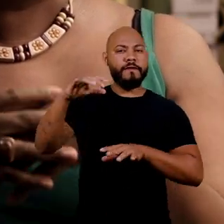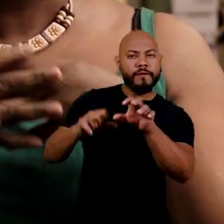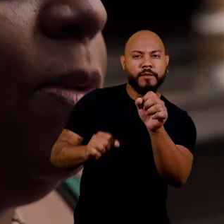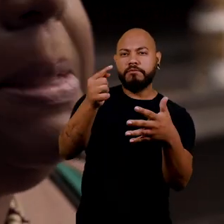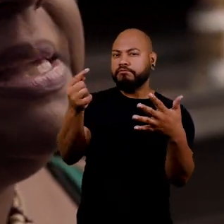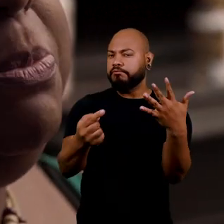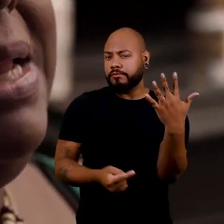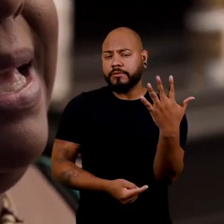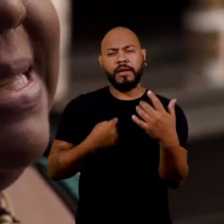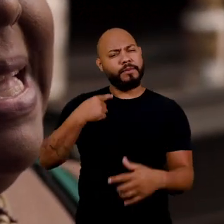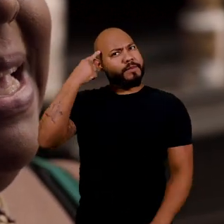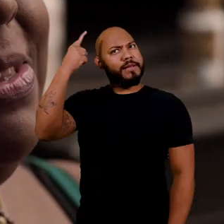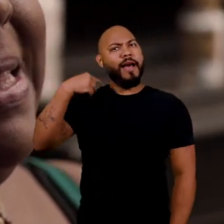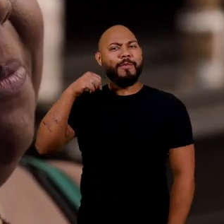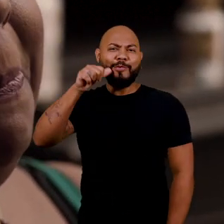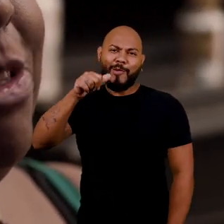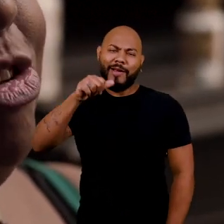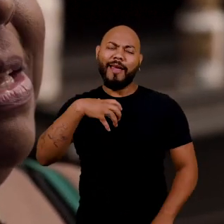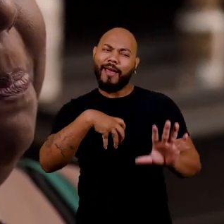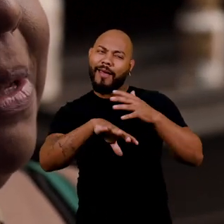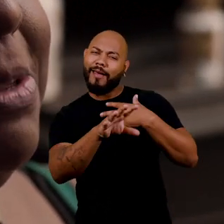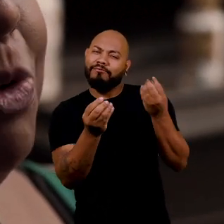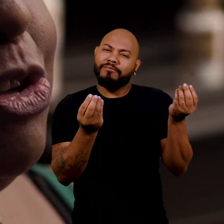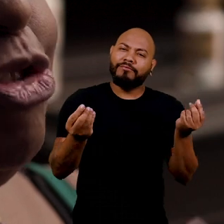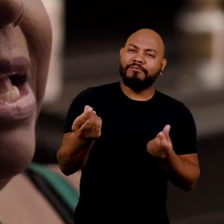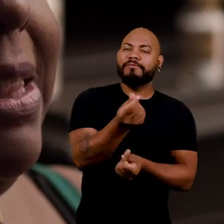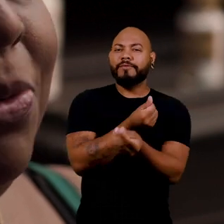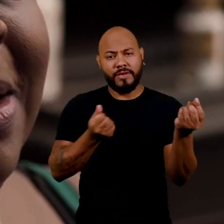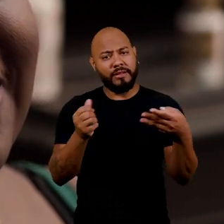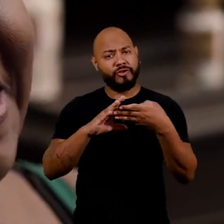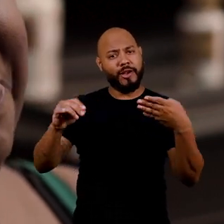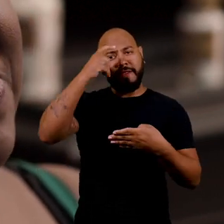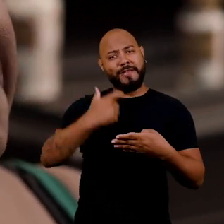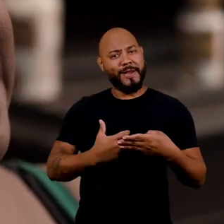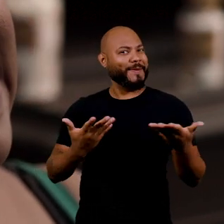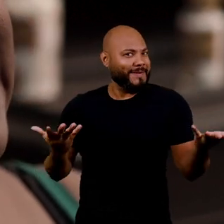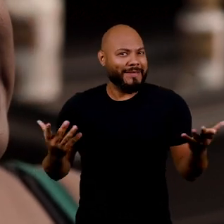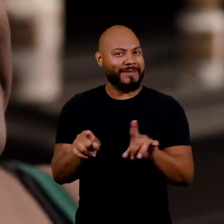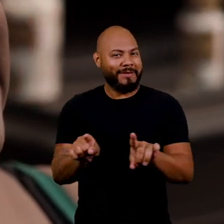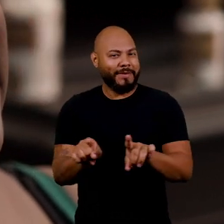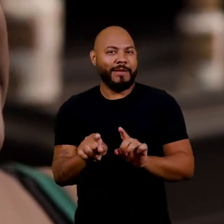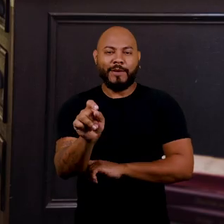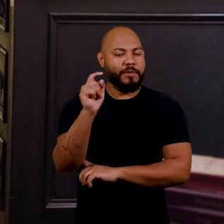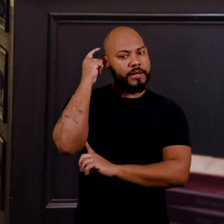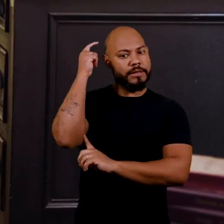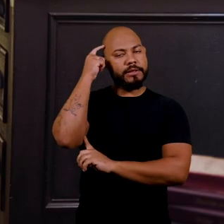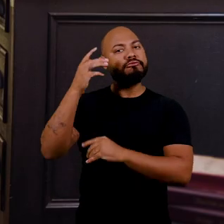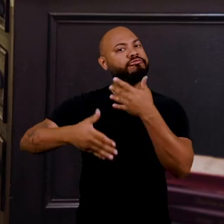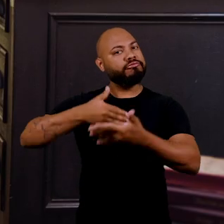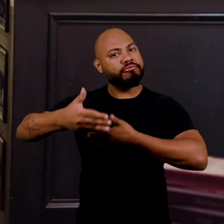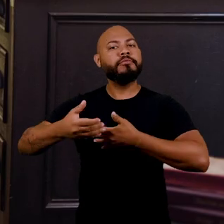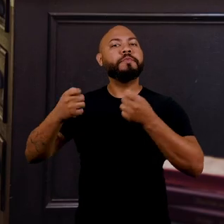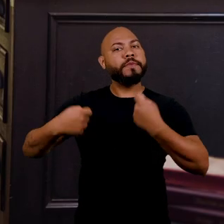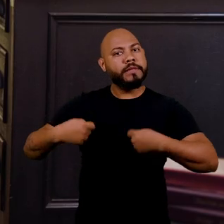outras coisas. Aí quando você pensa em mulheres, né? Você tem uma empatia pelo seu gênero, né? Pra você pensar que a gente tem